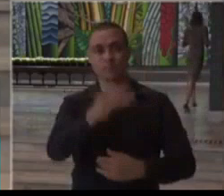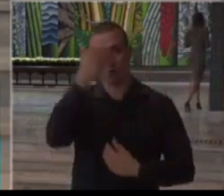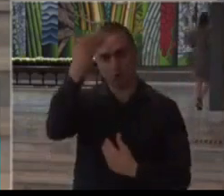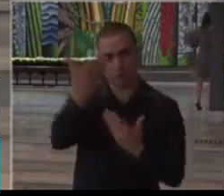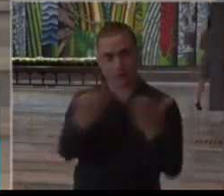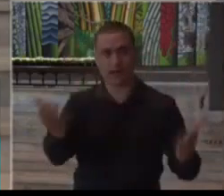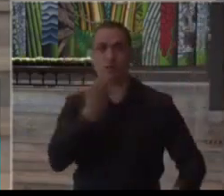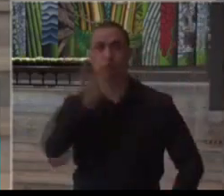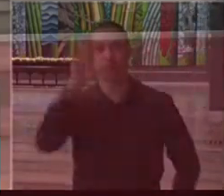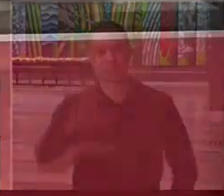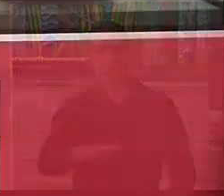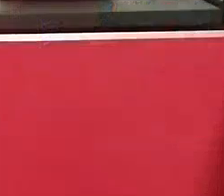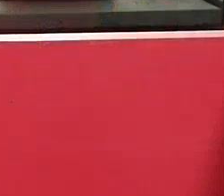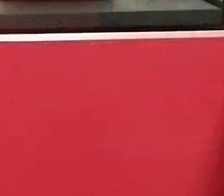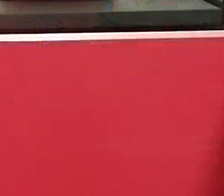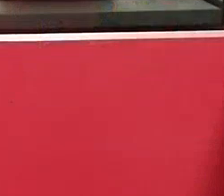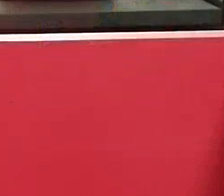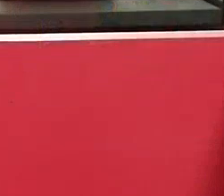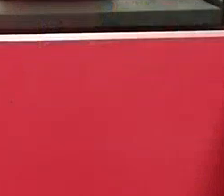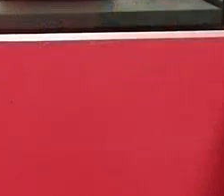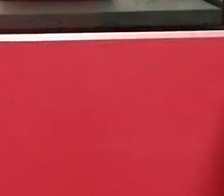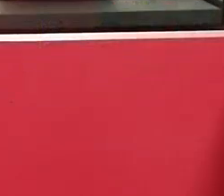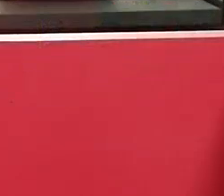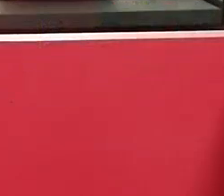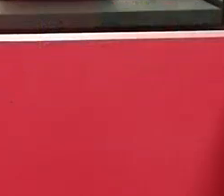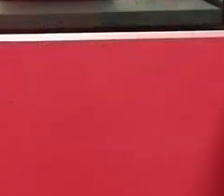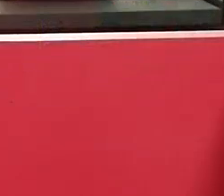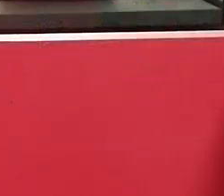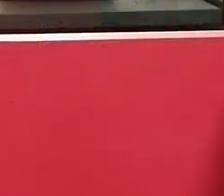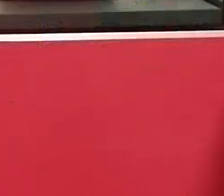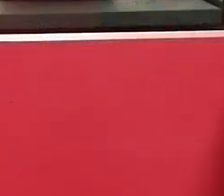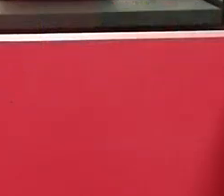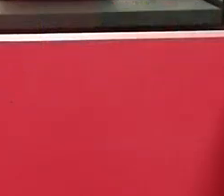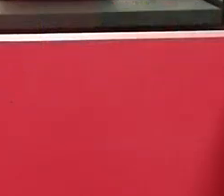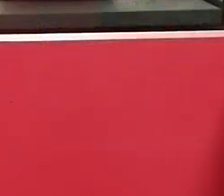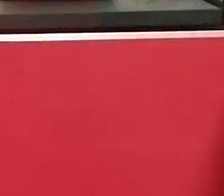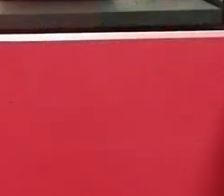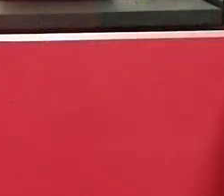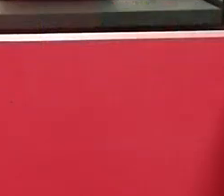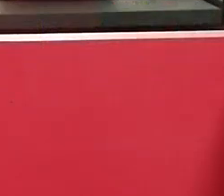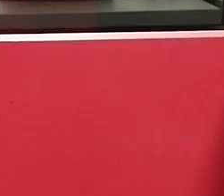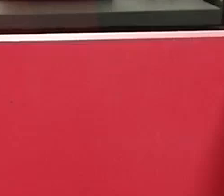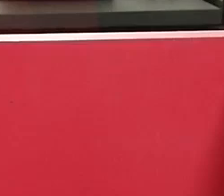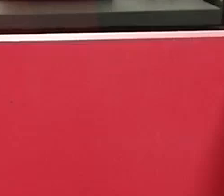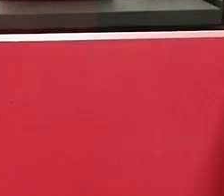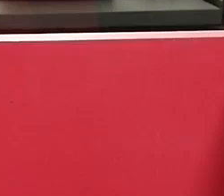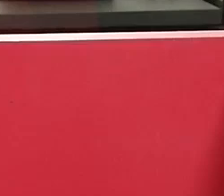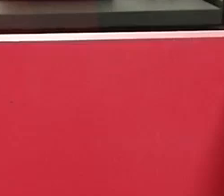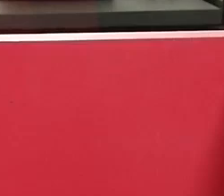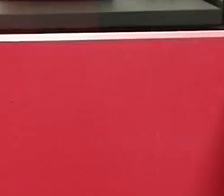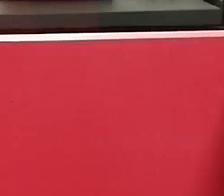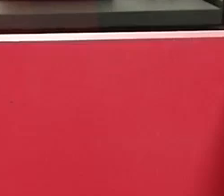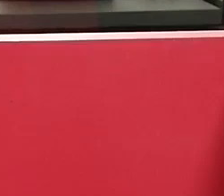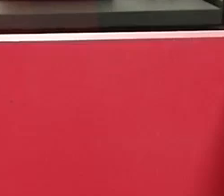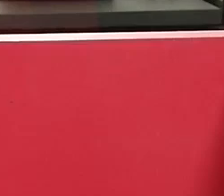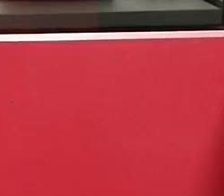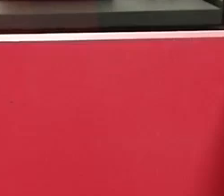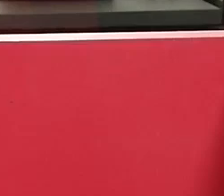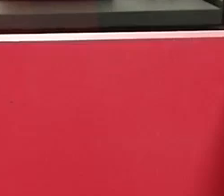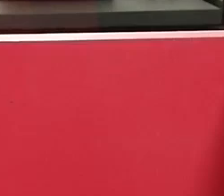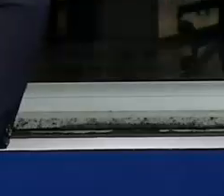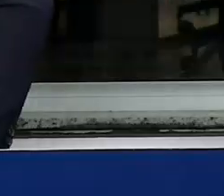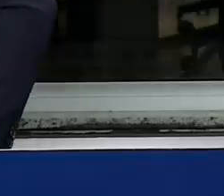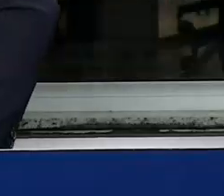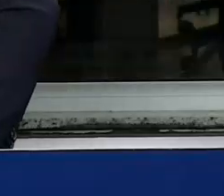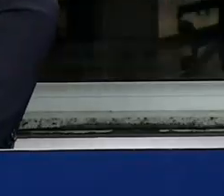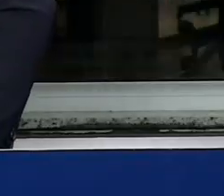eles. Obrigado, até mais tarde. O Jornal da Rede Alesp fica por aqui. Só lembrando, se você quer dar uma sugestão de algum tema ou assunto, o